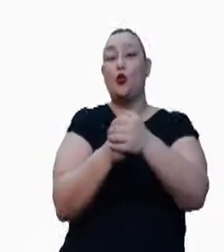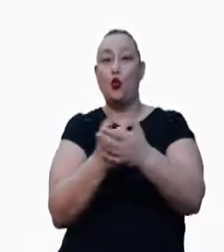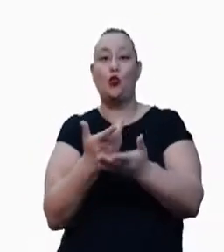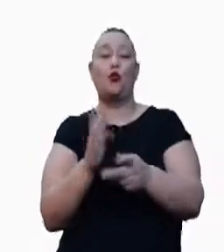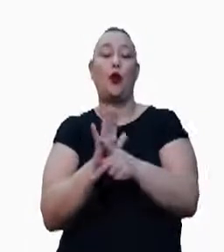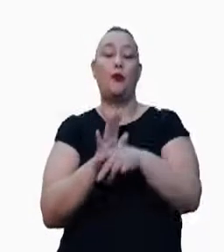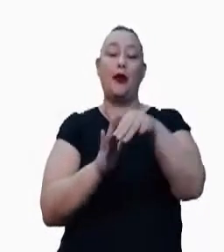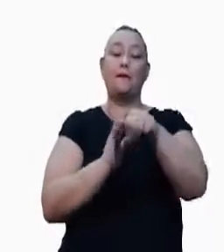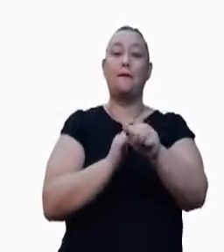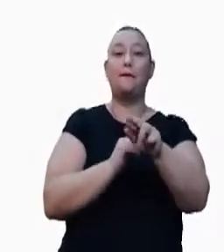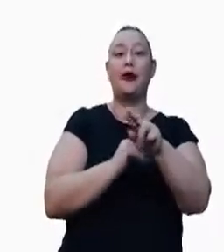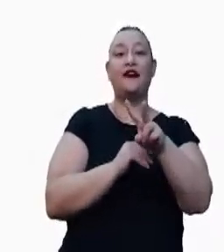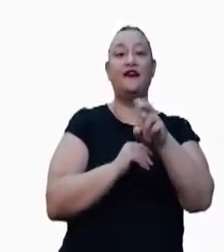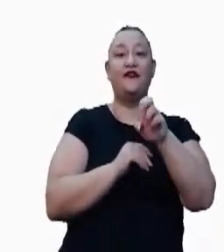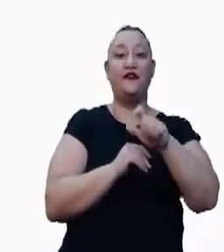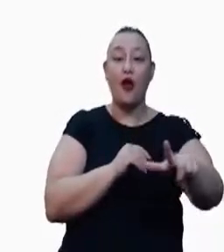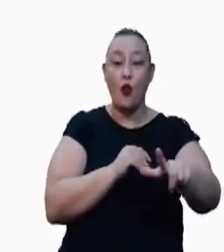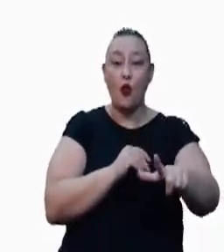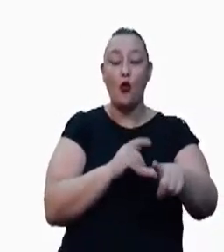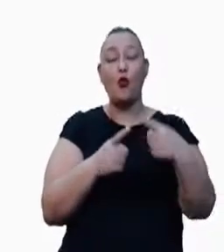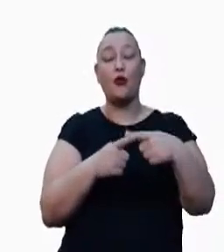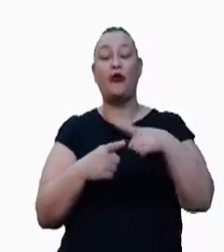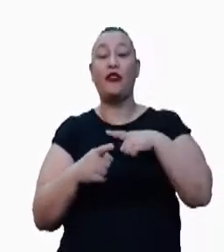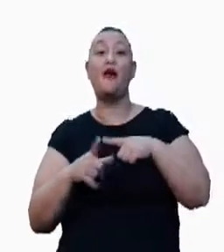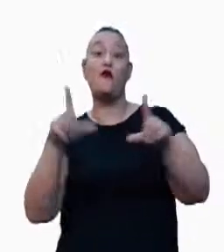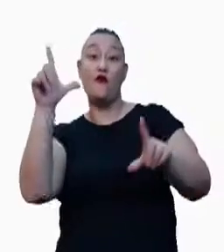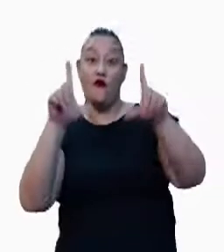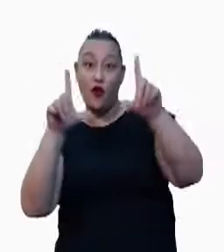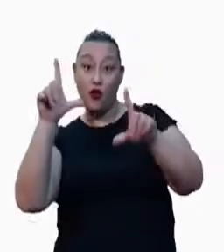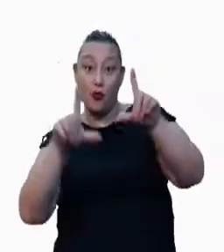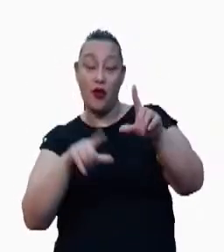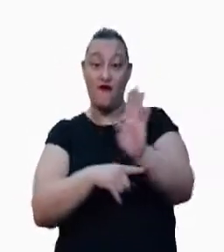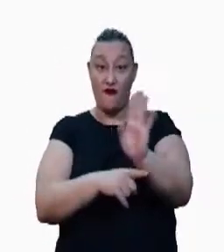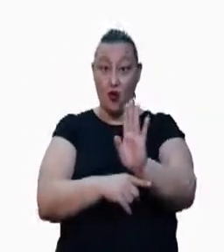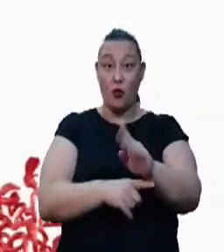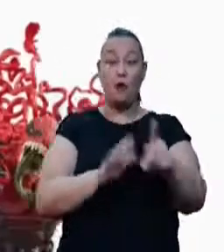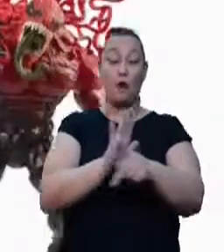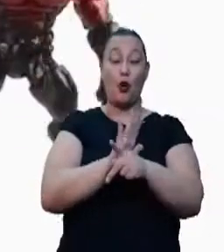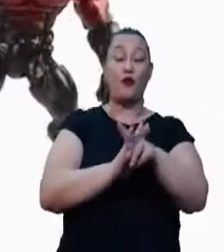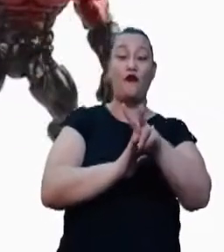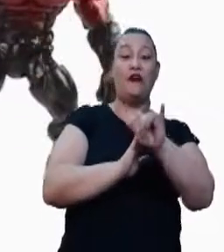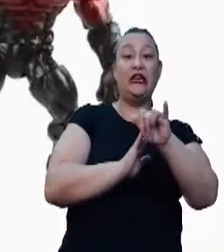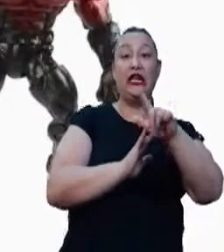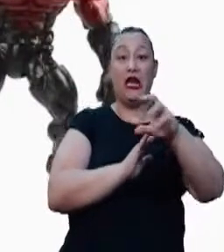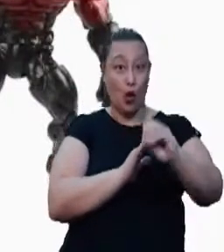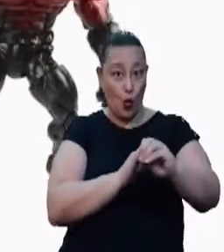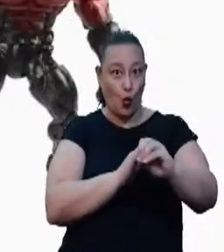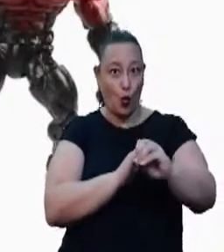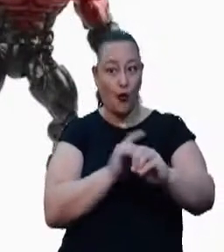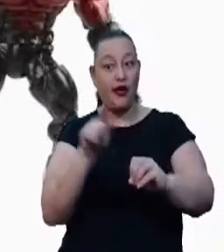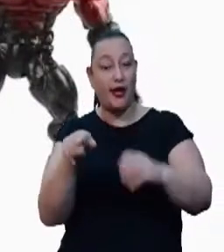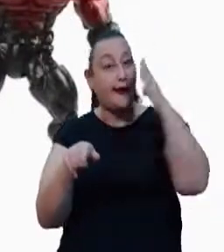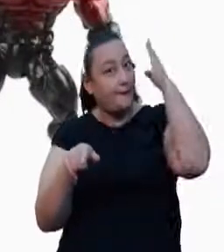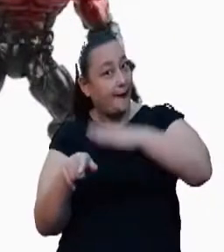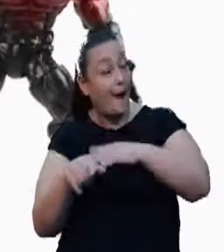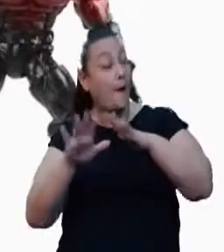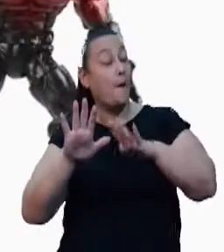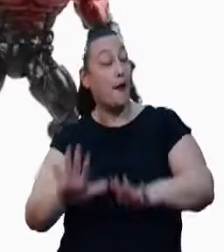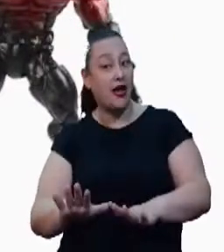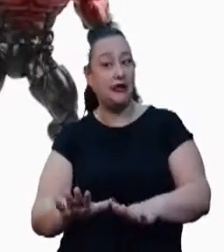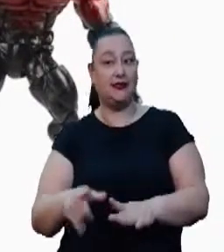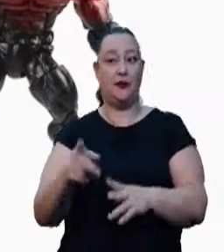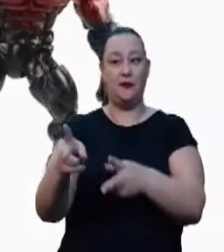agora eu não consegui entender o que meu filho fala, o que é um vilão, o que é um anti-vilão, mas de qualquer forma ele é malvado, a carinha